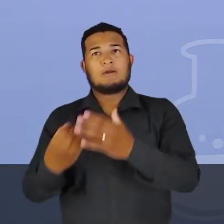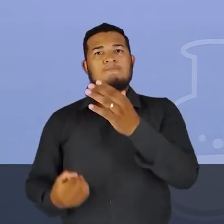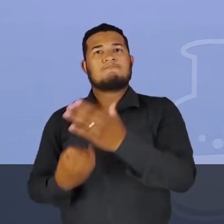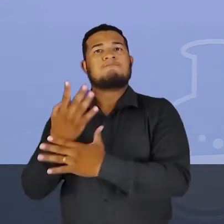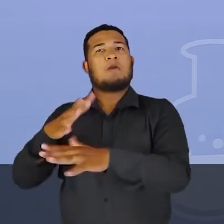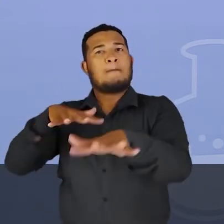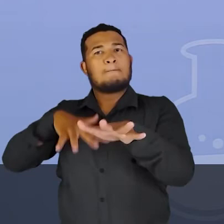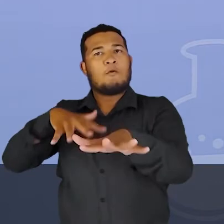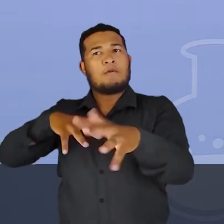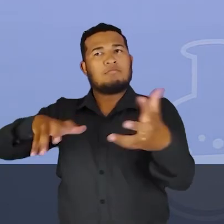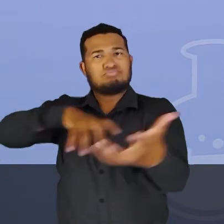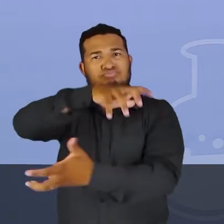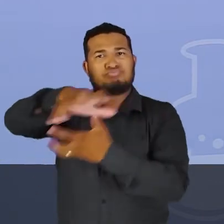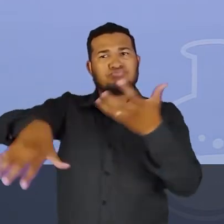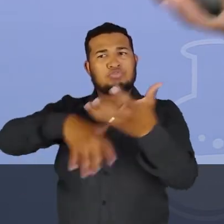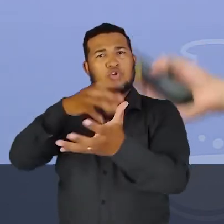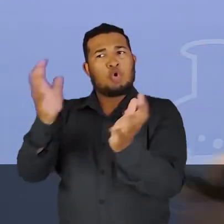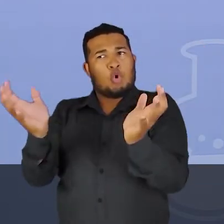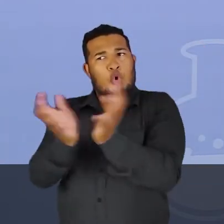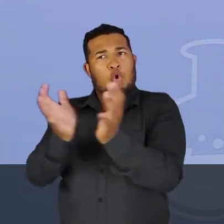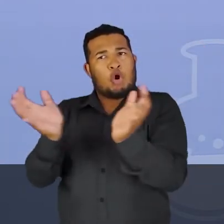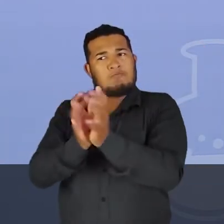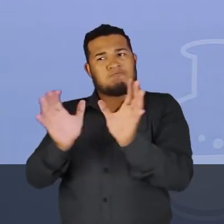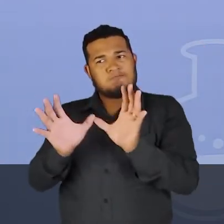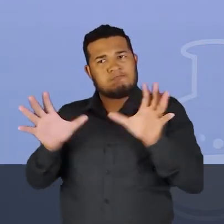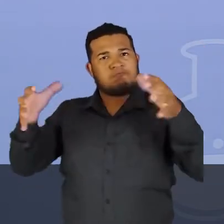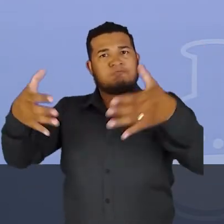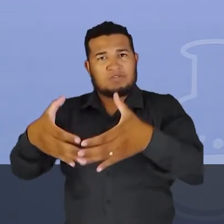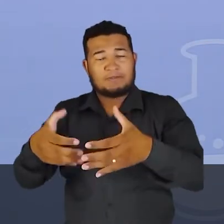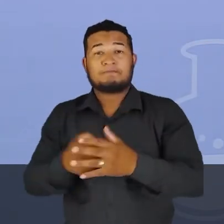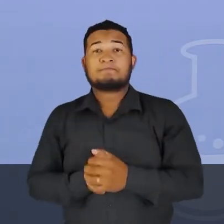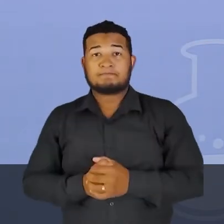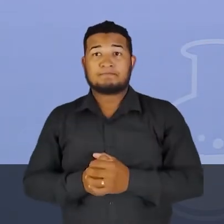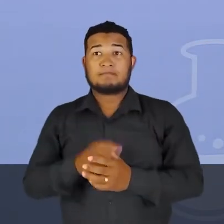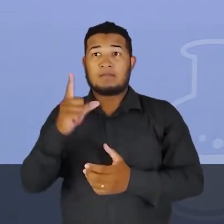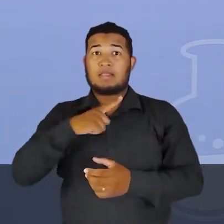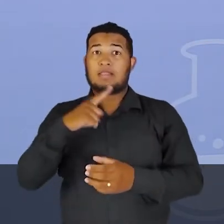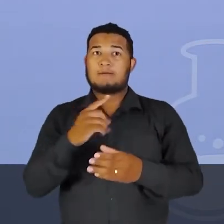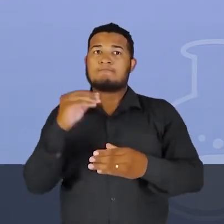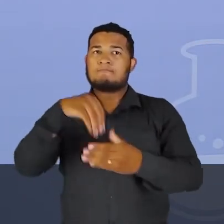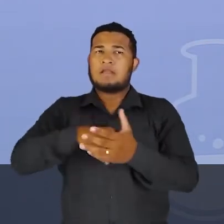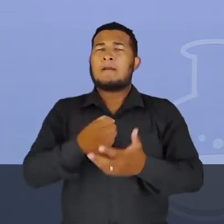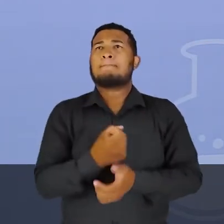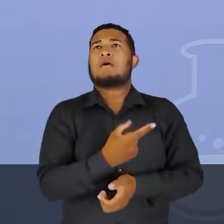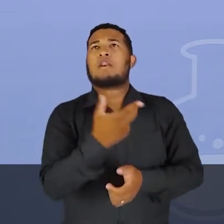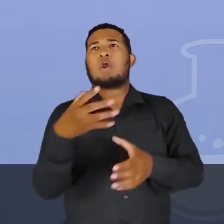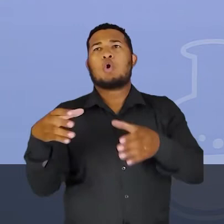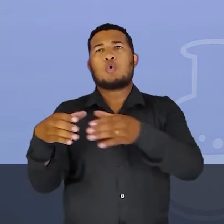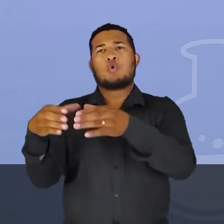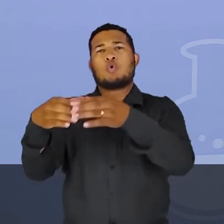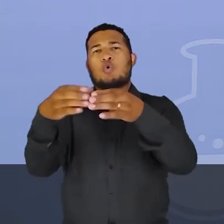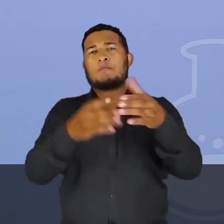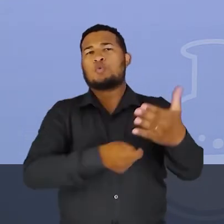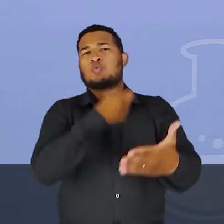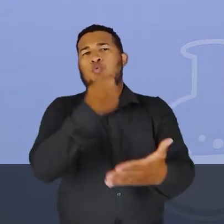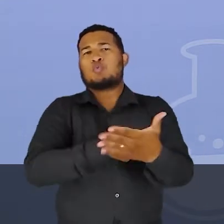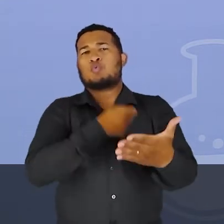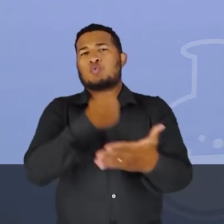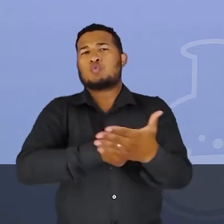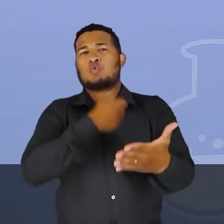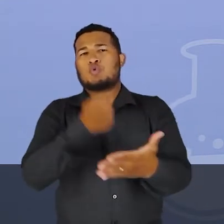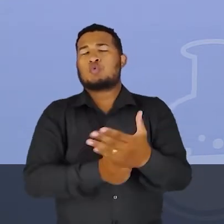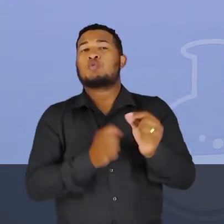e rebeliões de massa, ou seja, de uma ideia de massa. São constituídos por diversos grupos que lutam pela